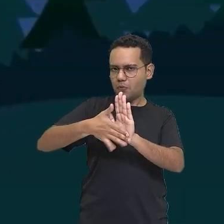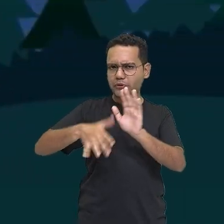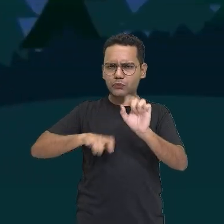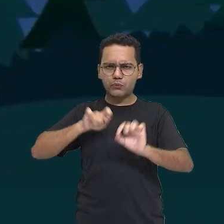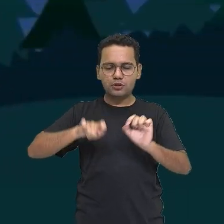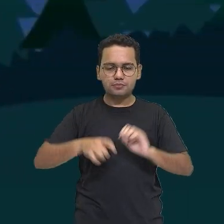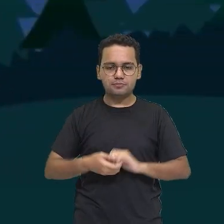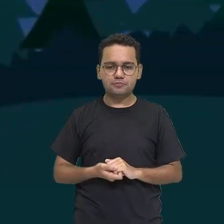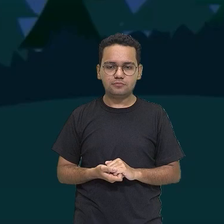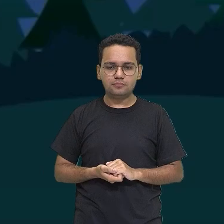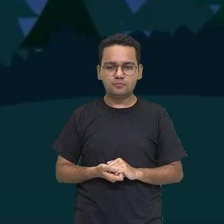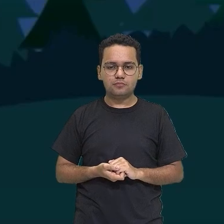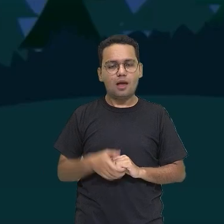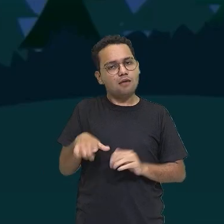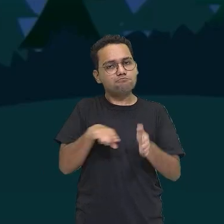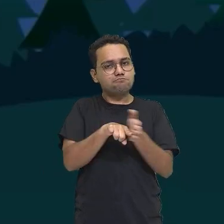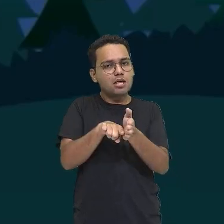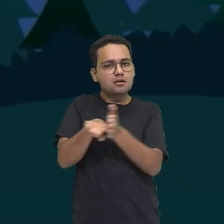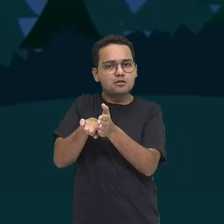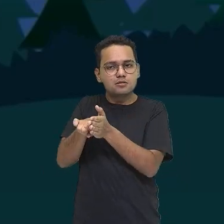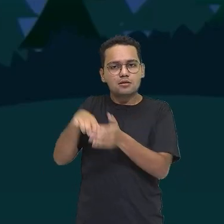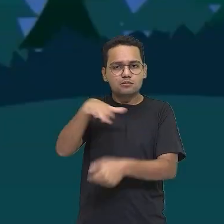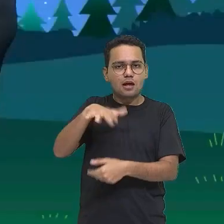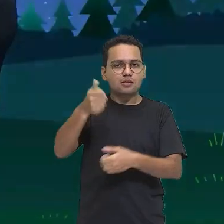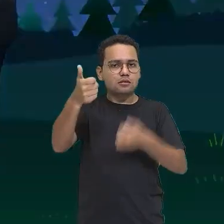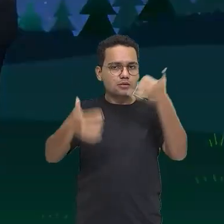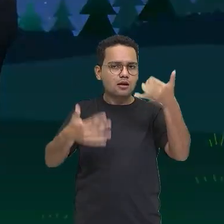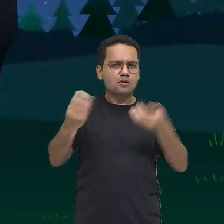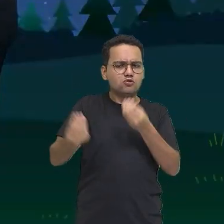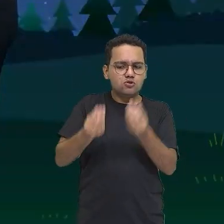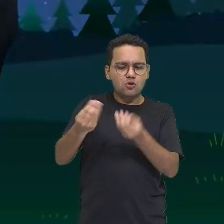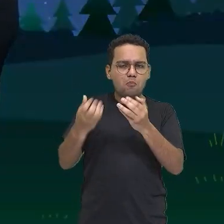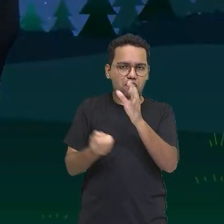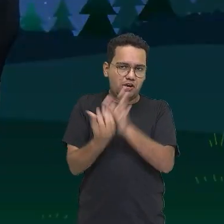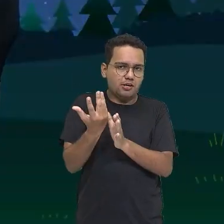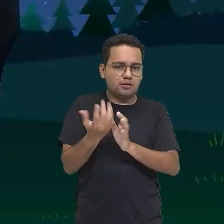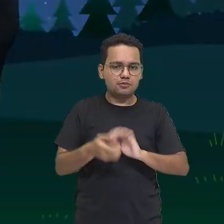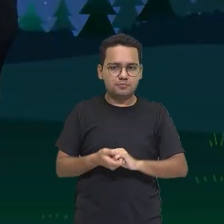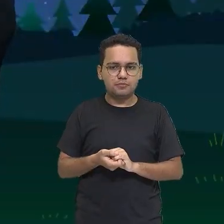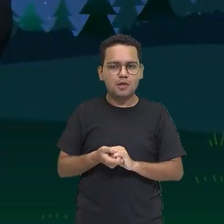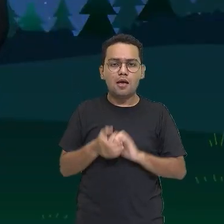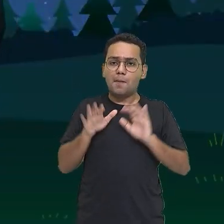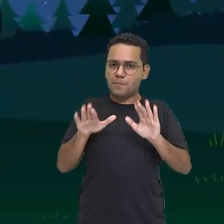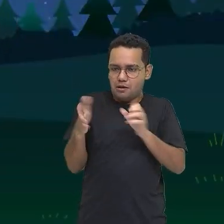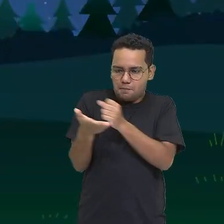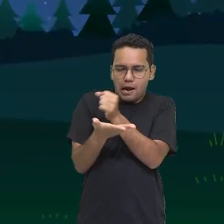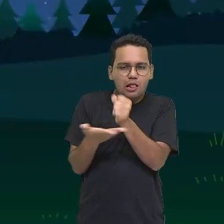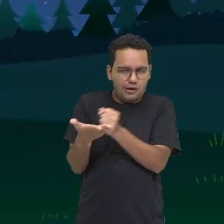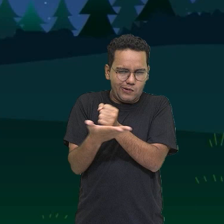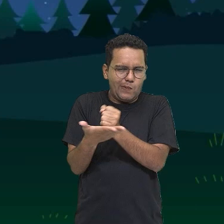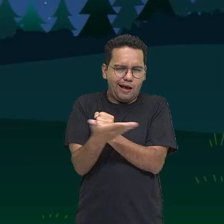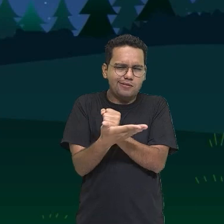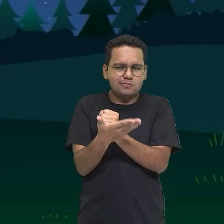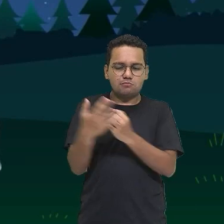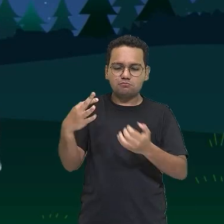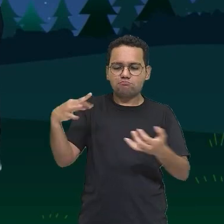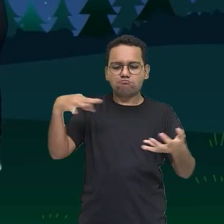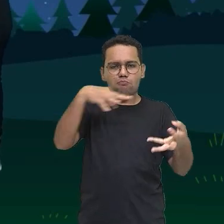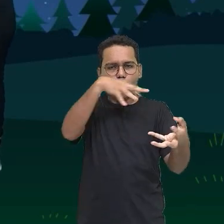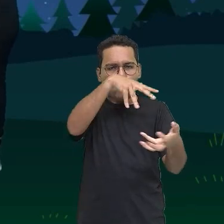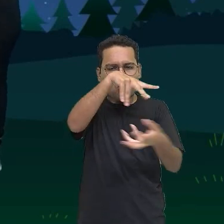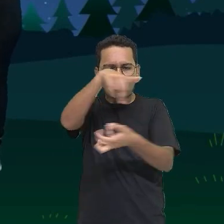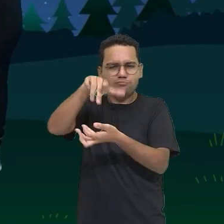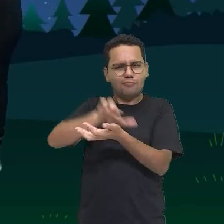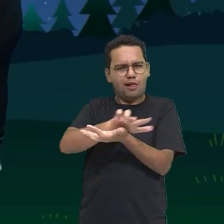que busca explicar a origem da vida. Segundo ela, o nosso planeta